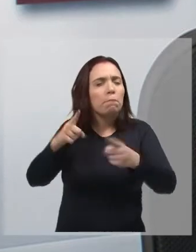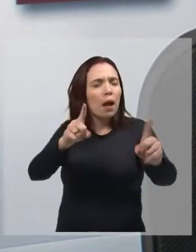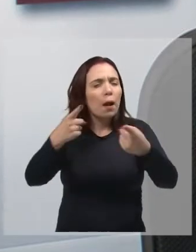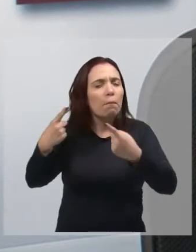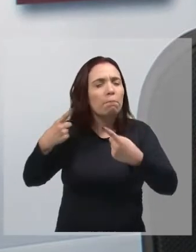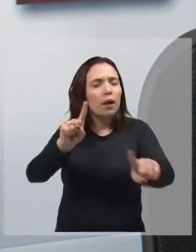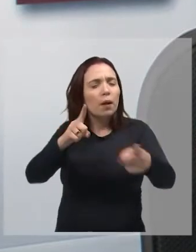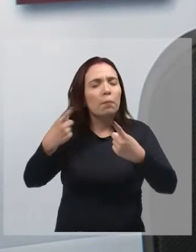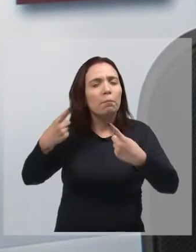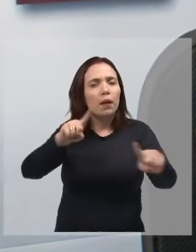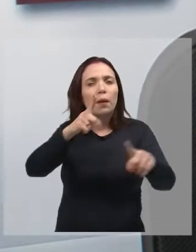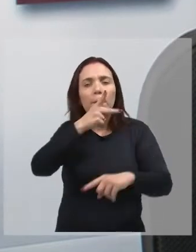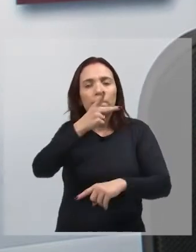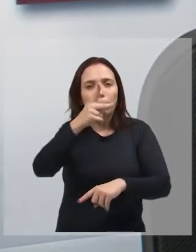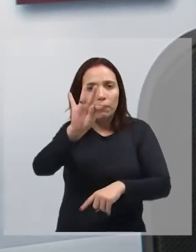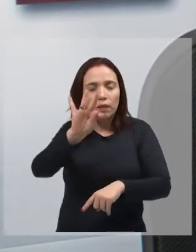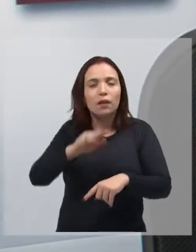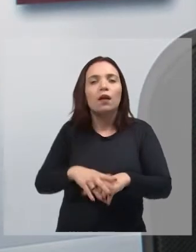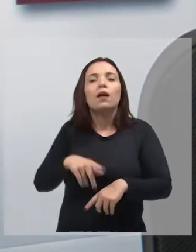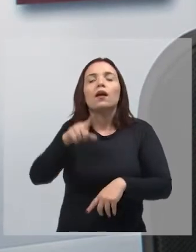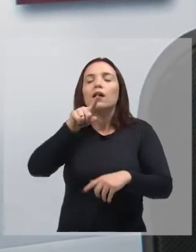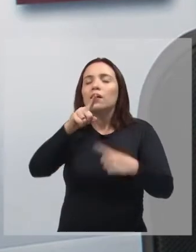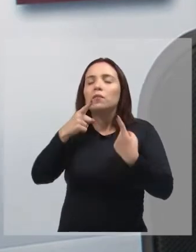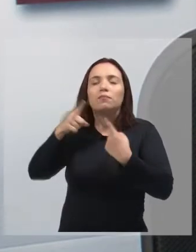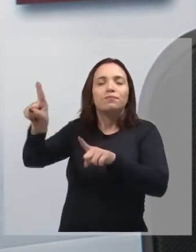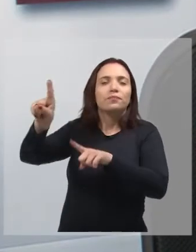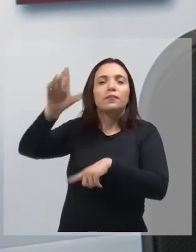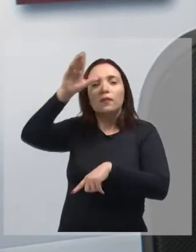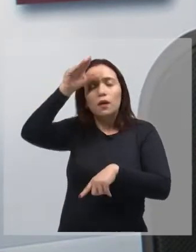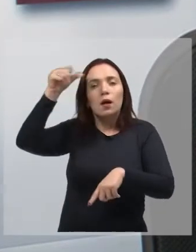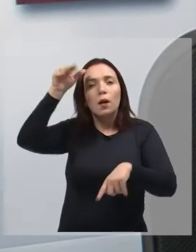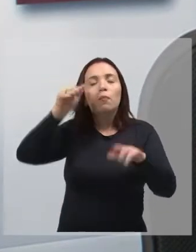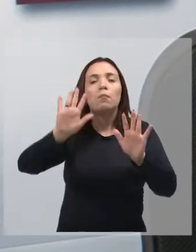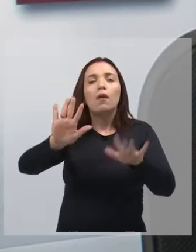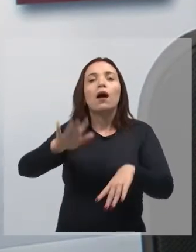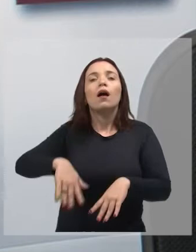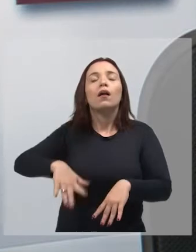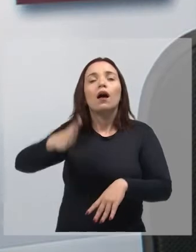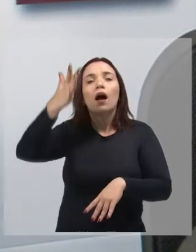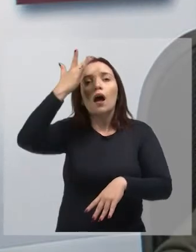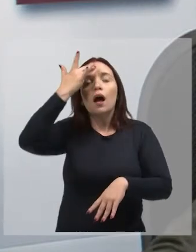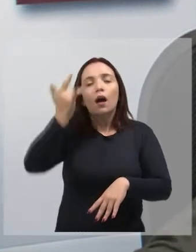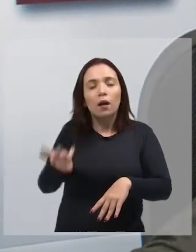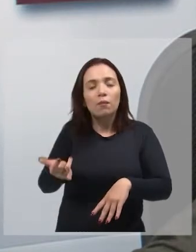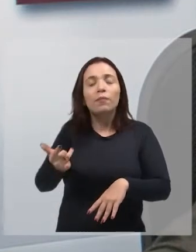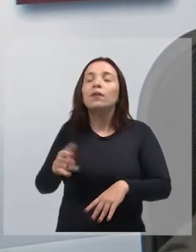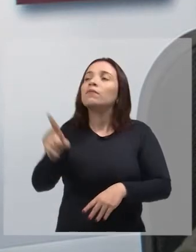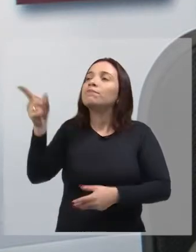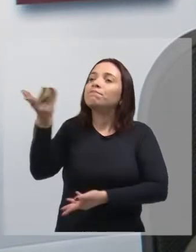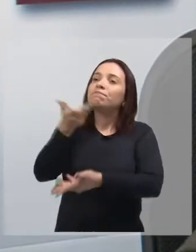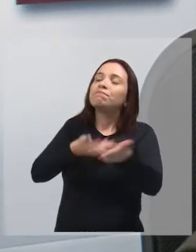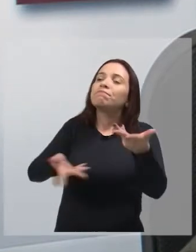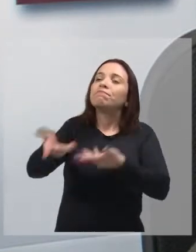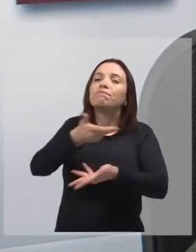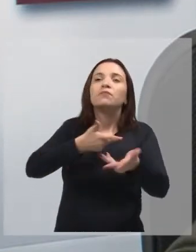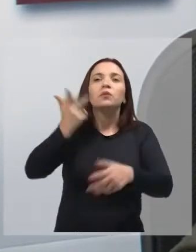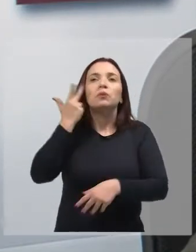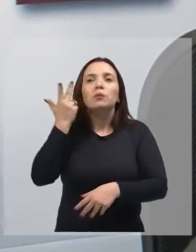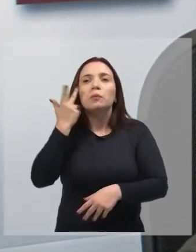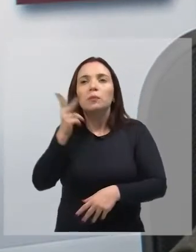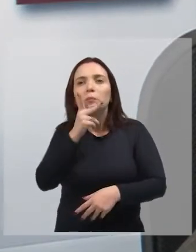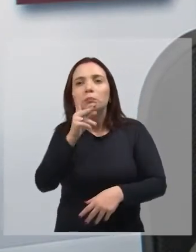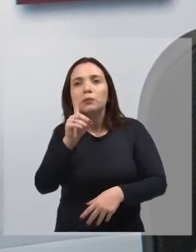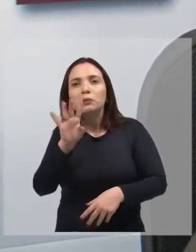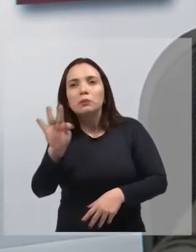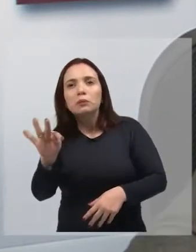Trabalhadores, automaticamente bate no Camilo Santana, mas, no entanto, no outro dia está lá ele com os deputados estaduais do PDT, os deputados federais, o senador